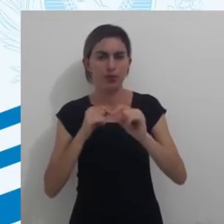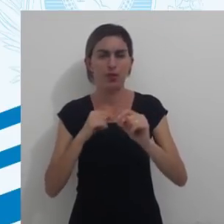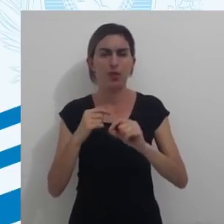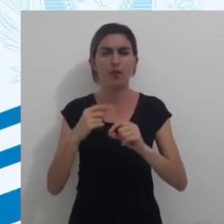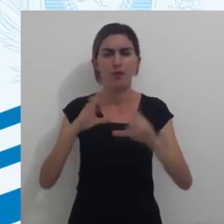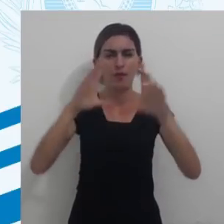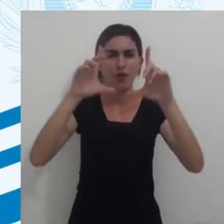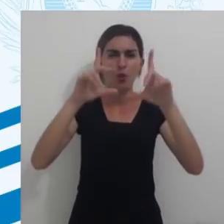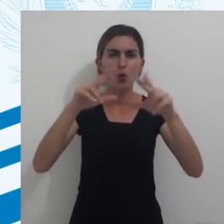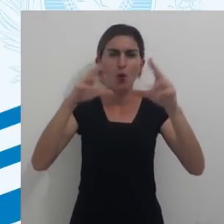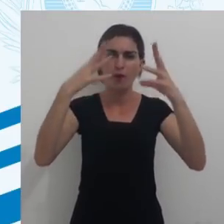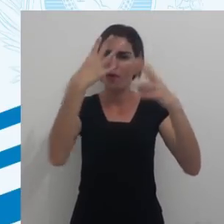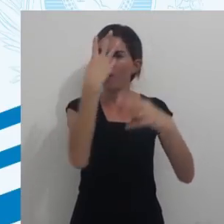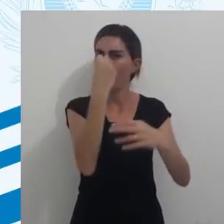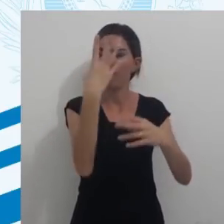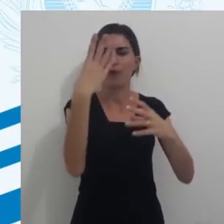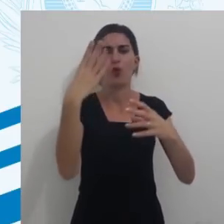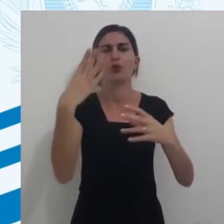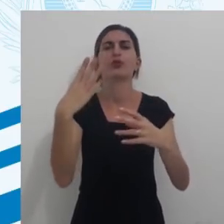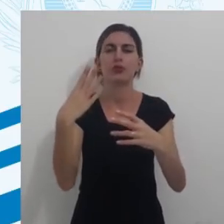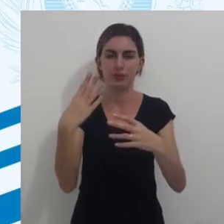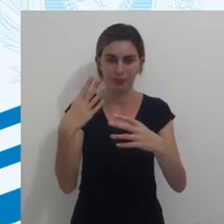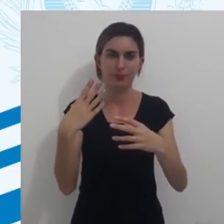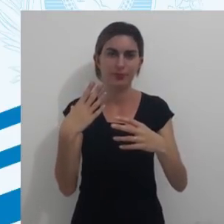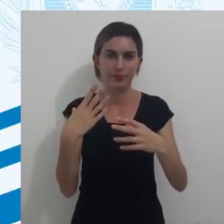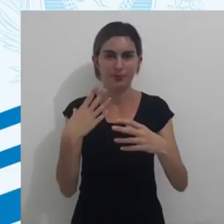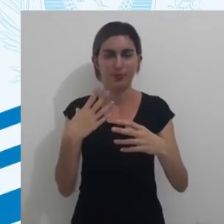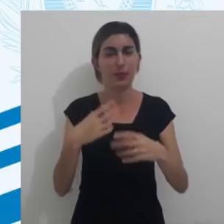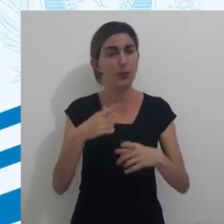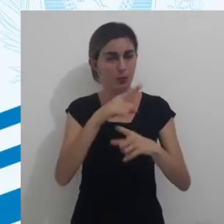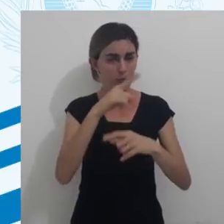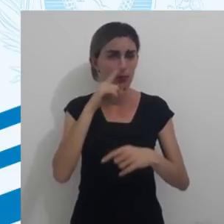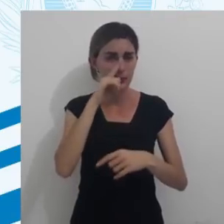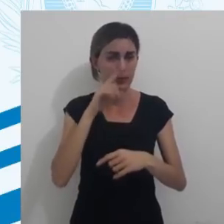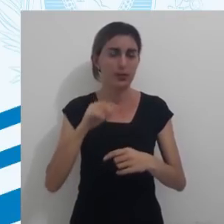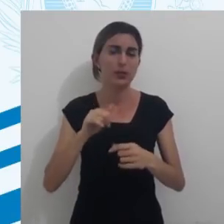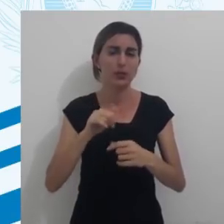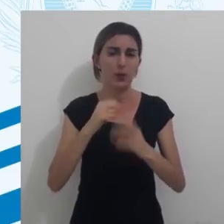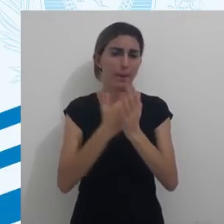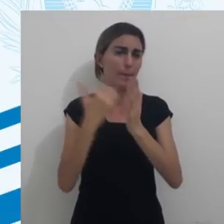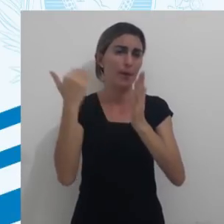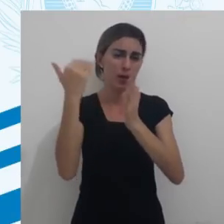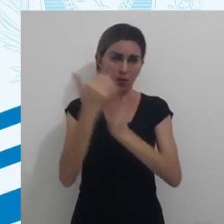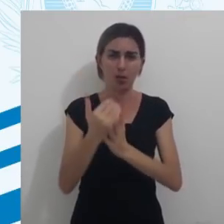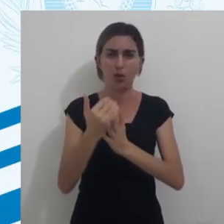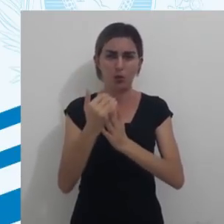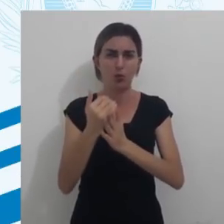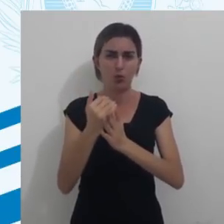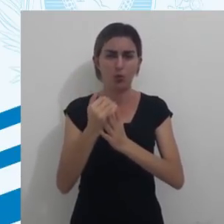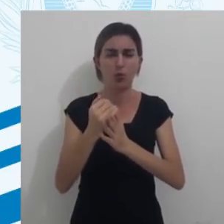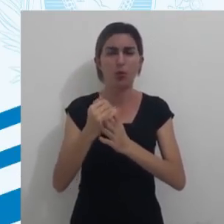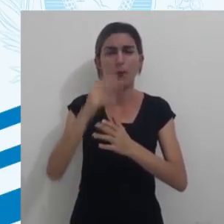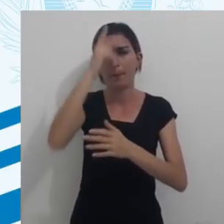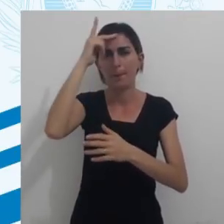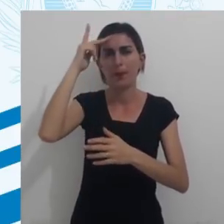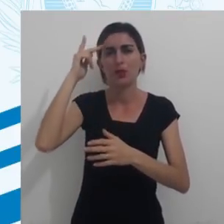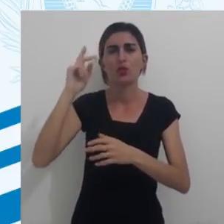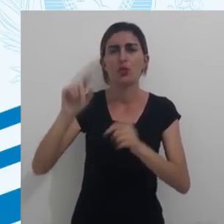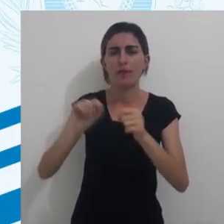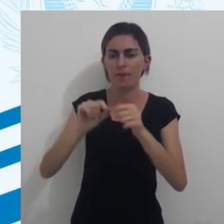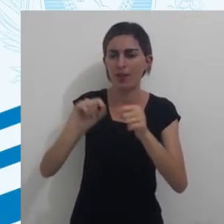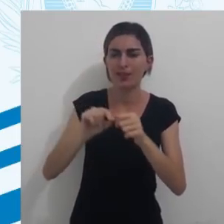emulsão fotográfica ou tela fluorescente. O risco de dano ele é maior para o operador, que